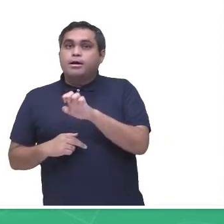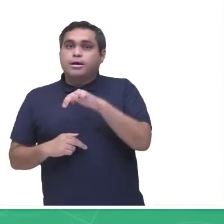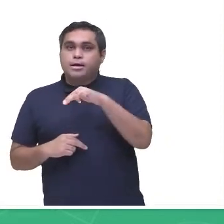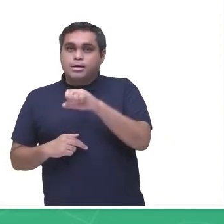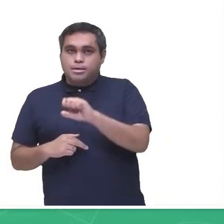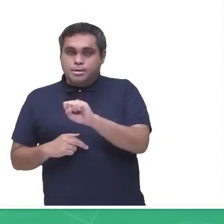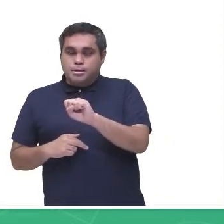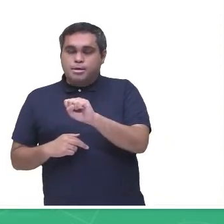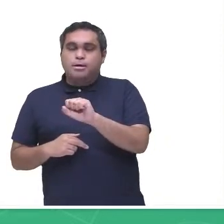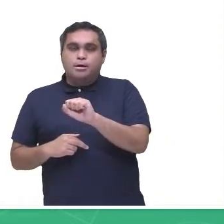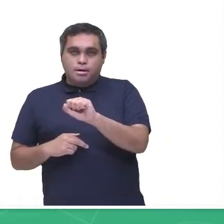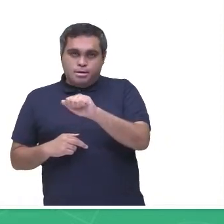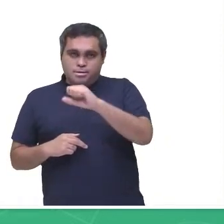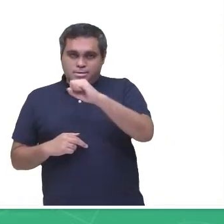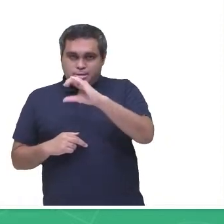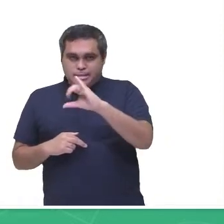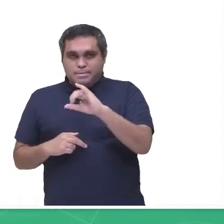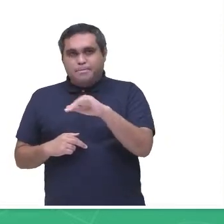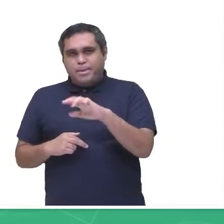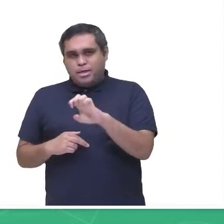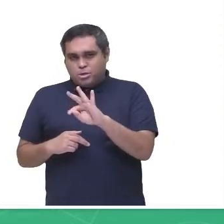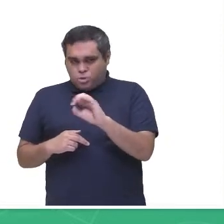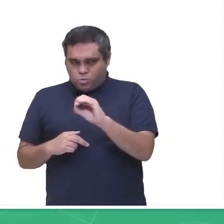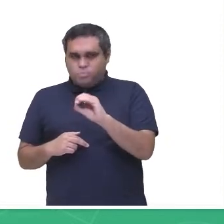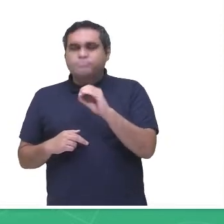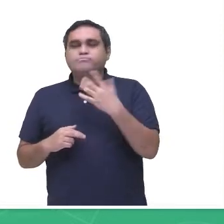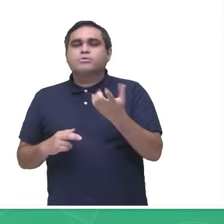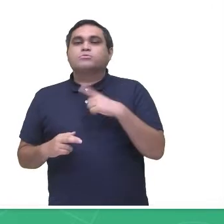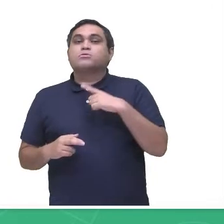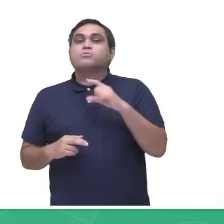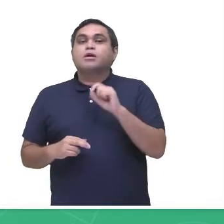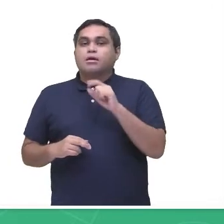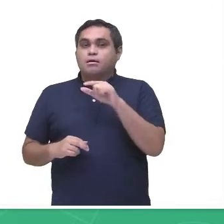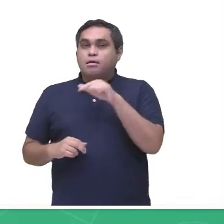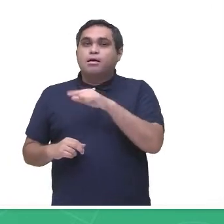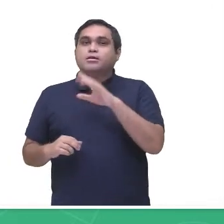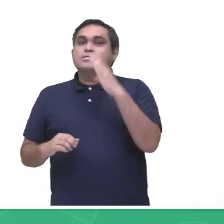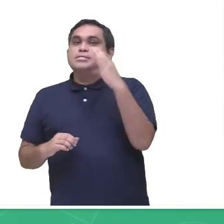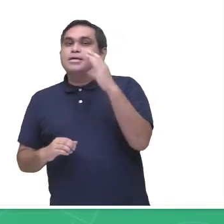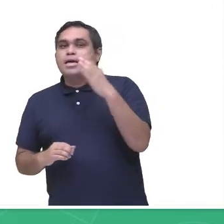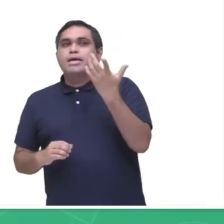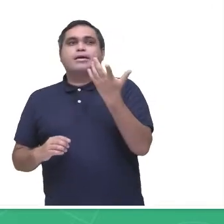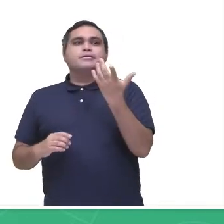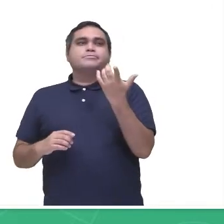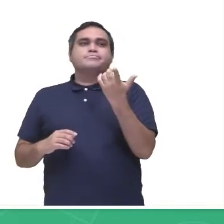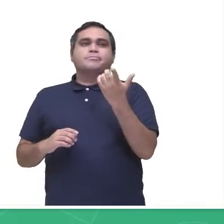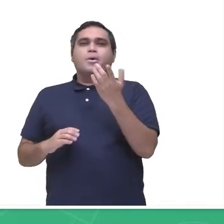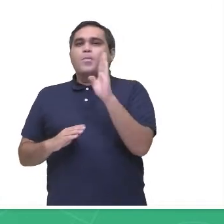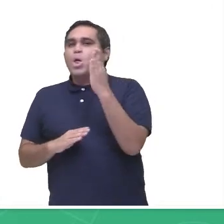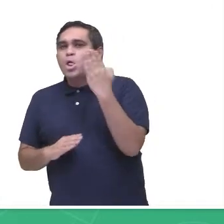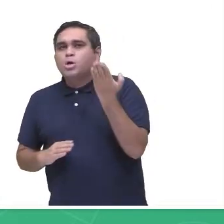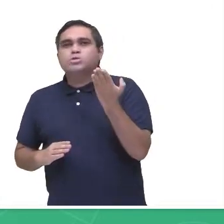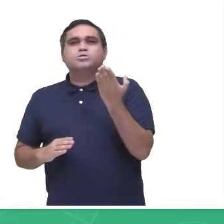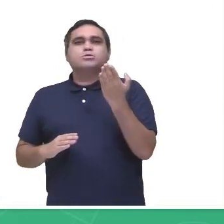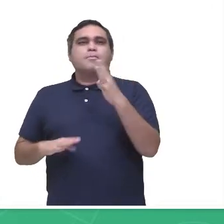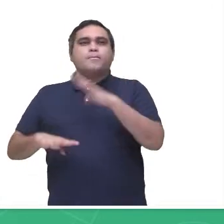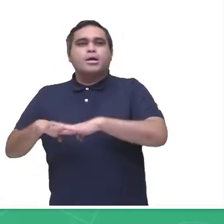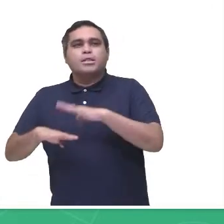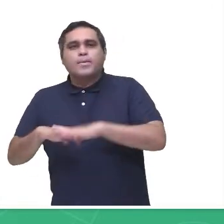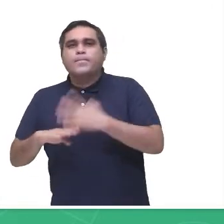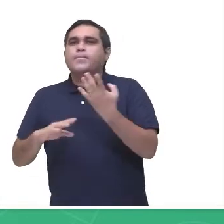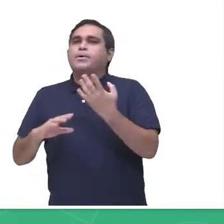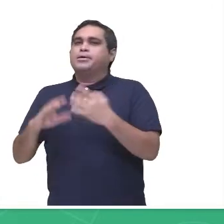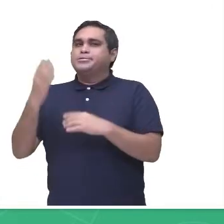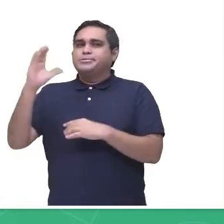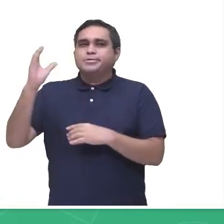a biologia, mostrando por A mais B, que tudo era explicado através da matemática, da ciência, da biologia,